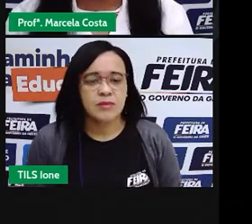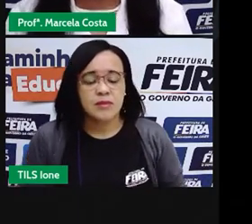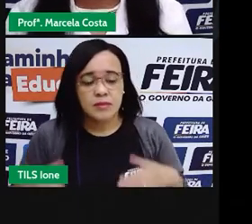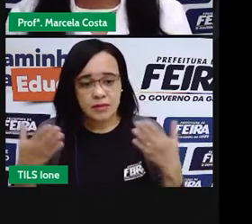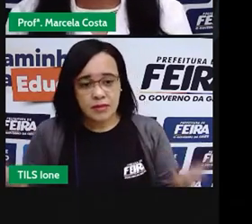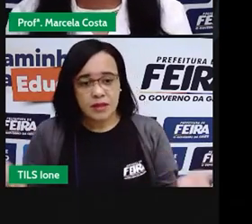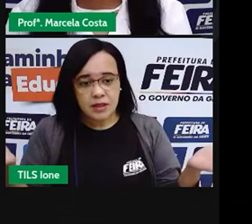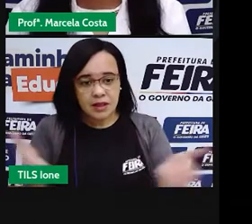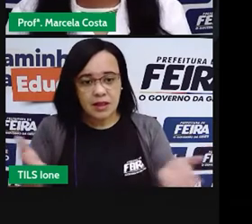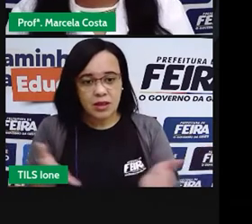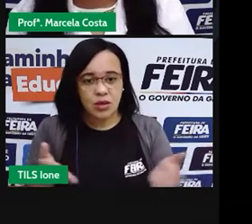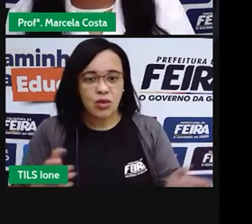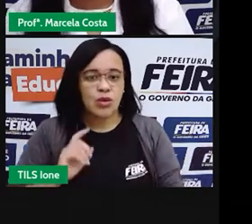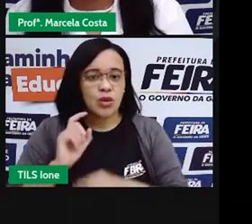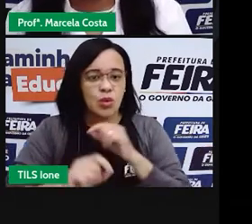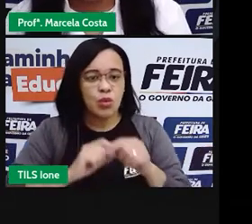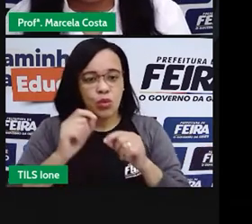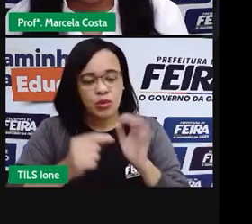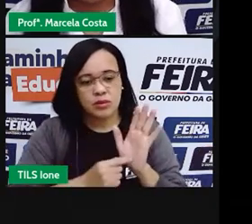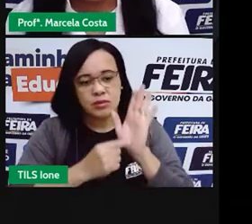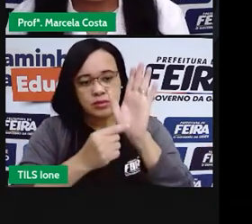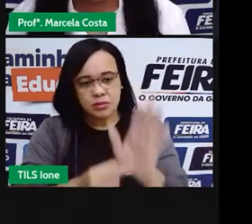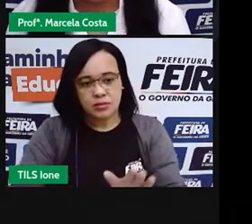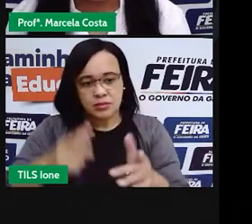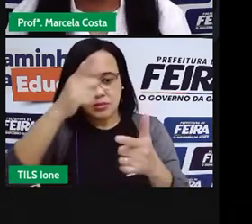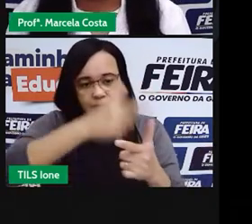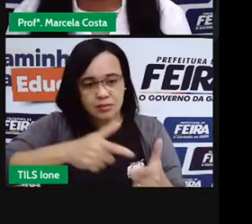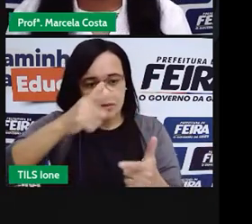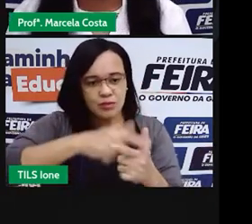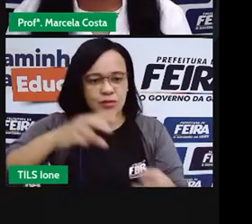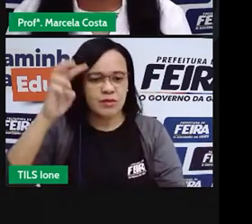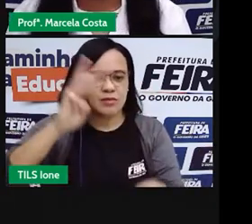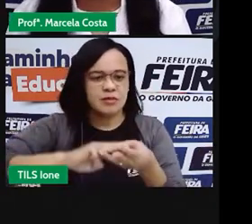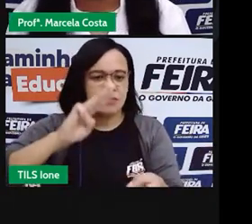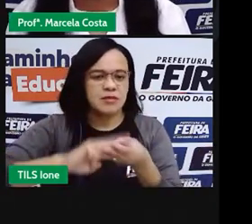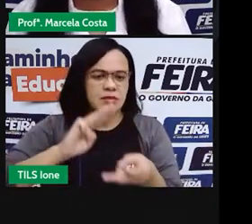Agora, criança, vamos ver um outro problema matemático.